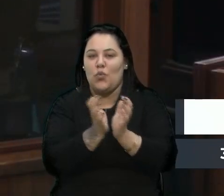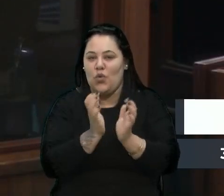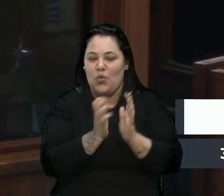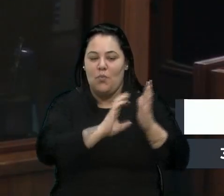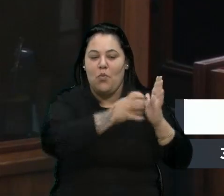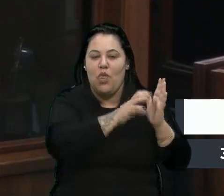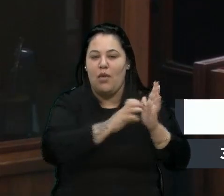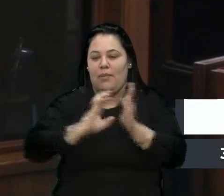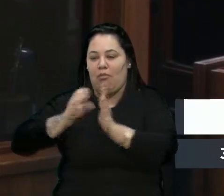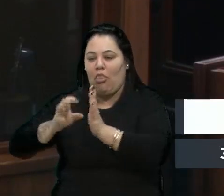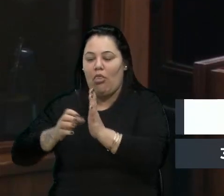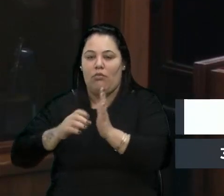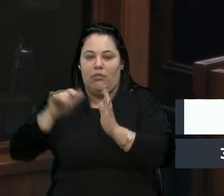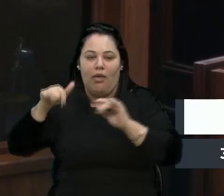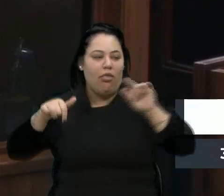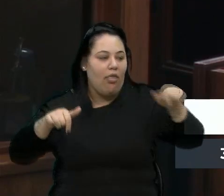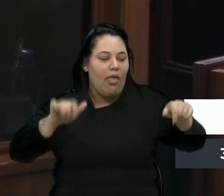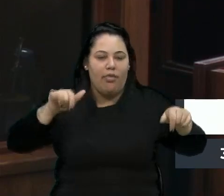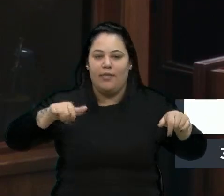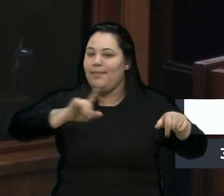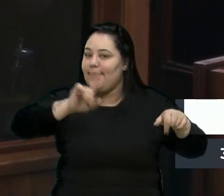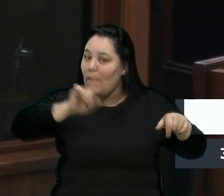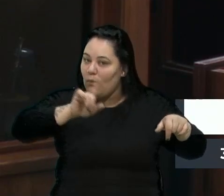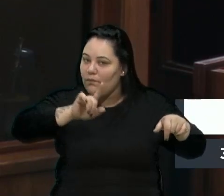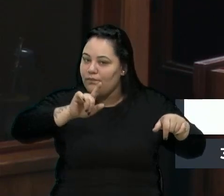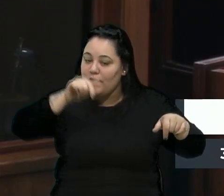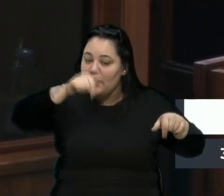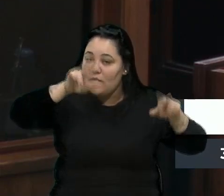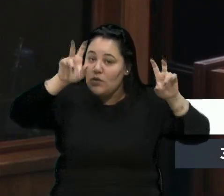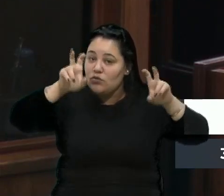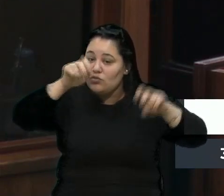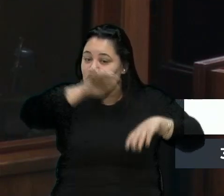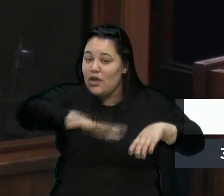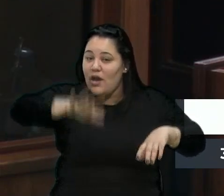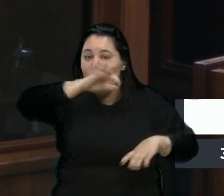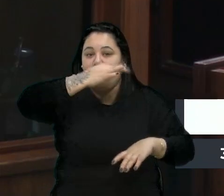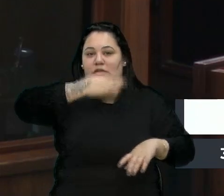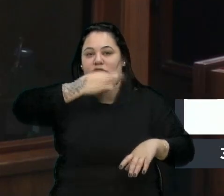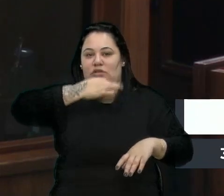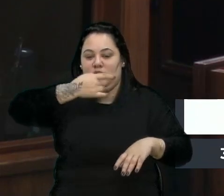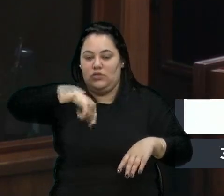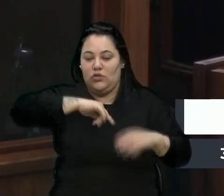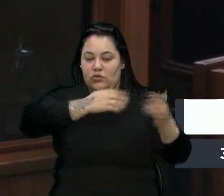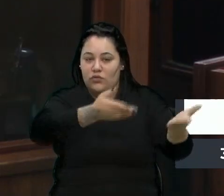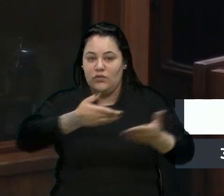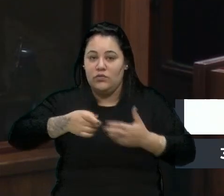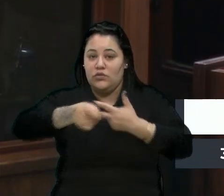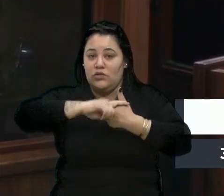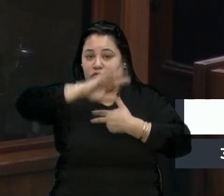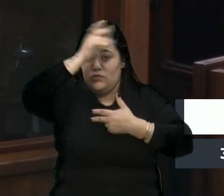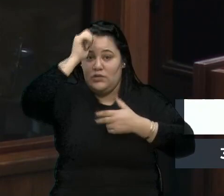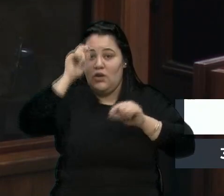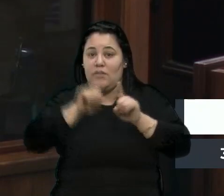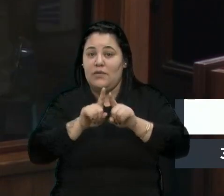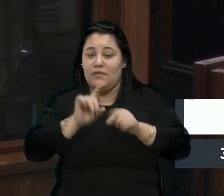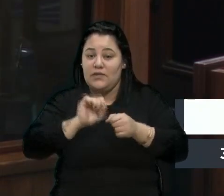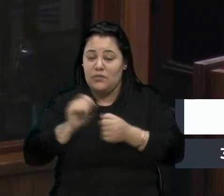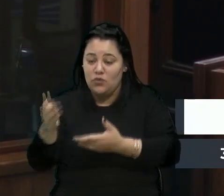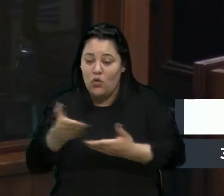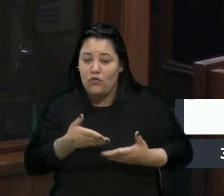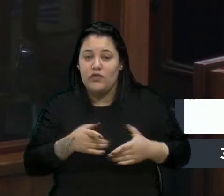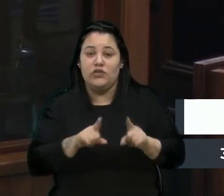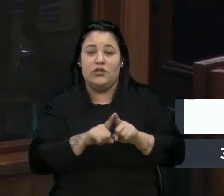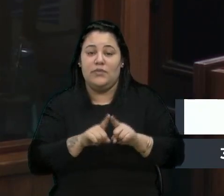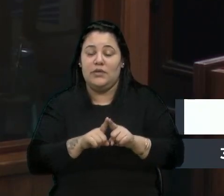Sul. Esse é um tema que é para a cidade de Caxias do Sul. E a gente convidou o Executivo Municipal, foi feito o convite